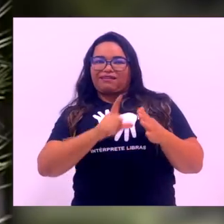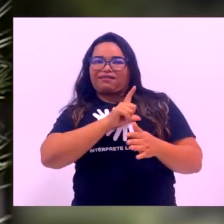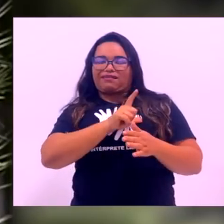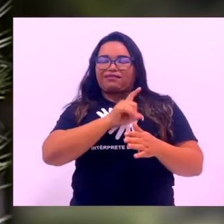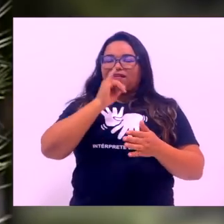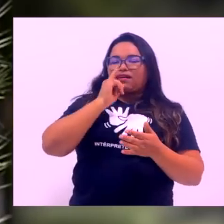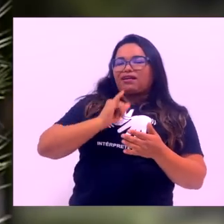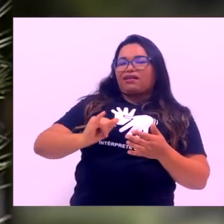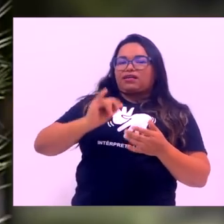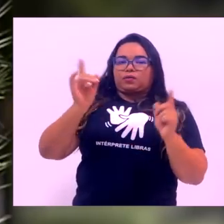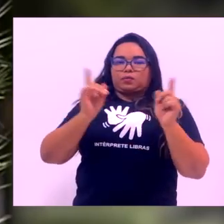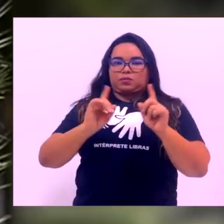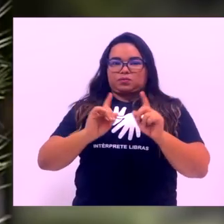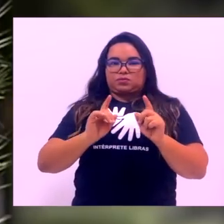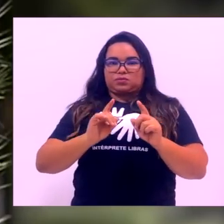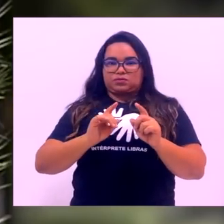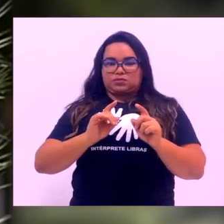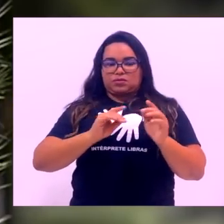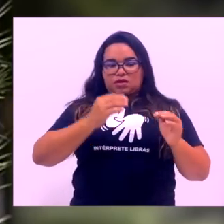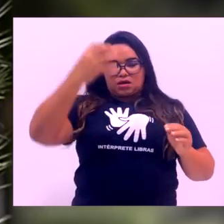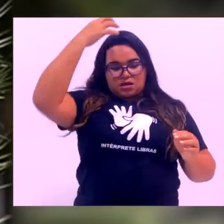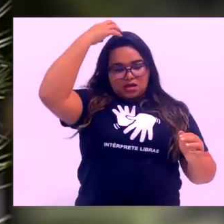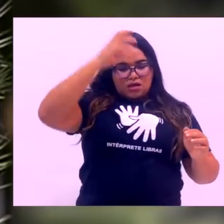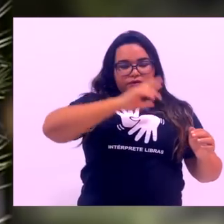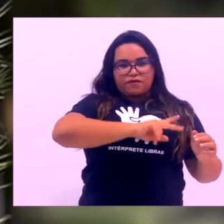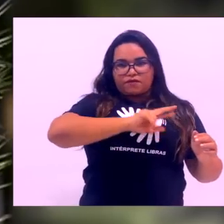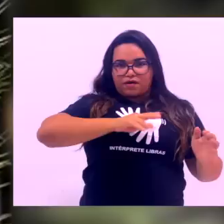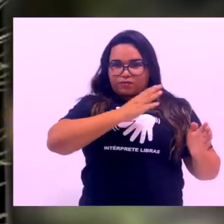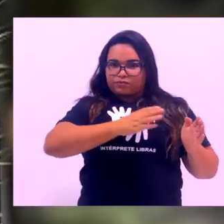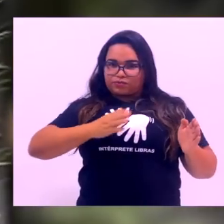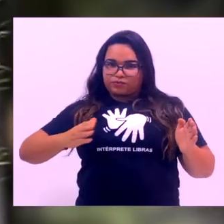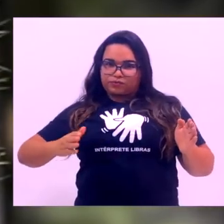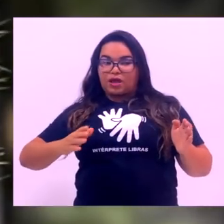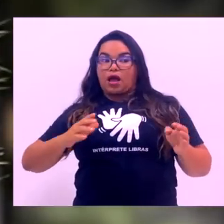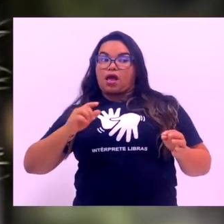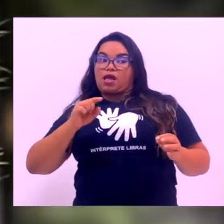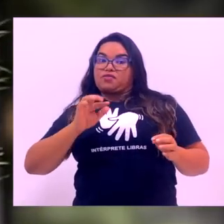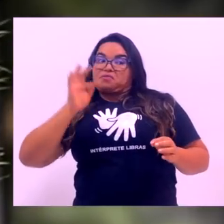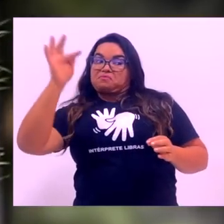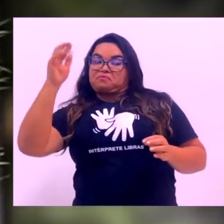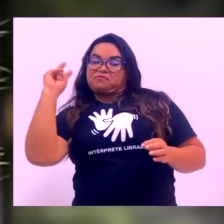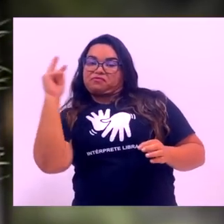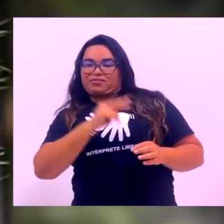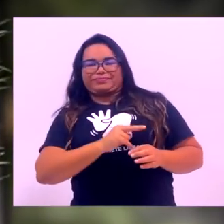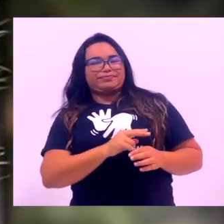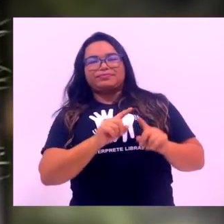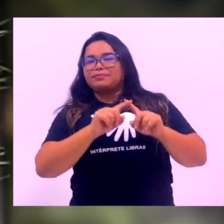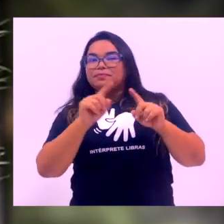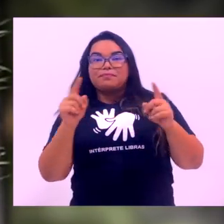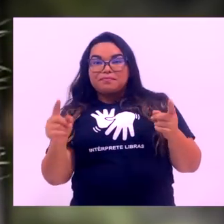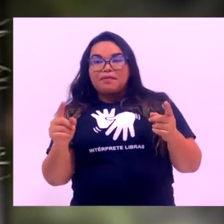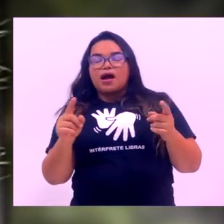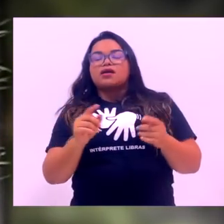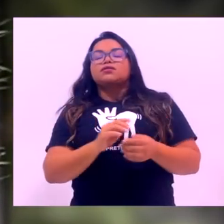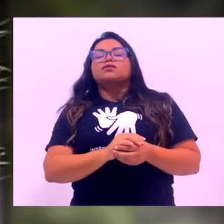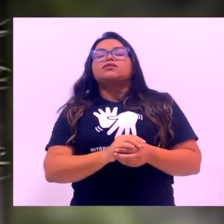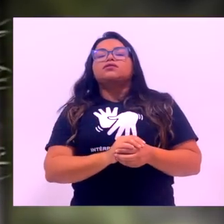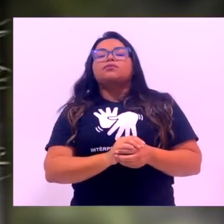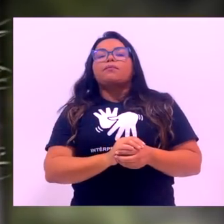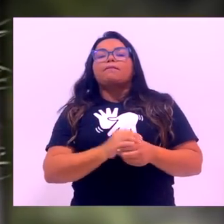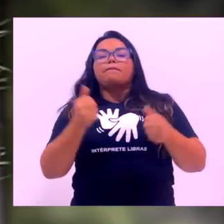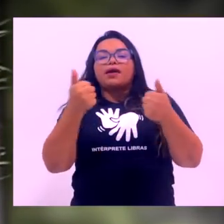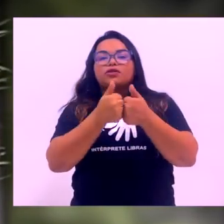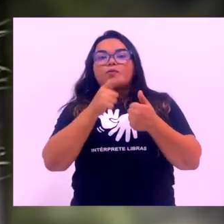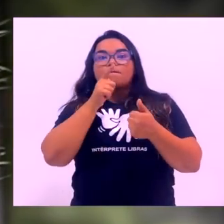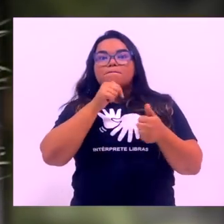Você sabe que a Bíblia também foi vindicada a este respeito? Porque os rolos do Mar Morto contêm porções do livro de